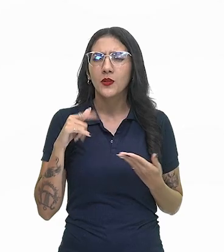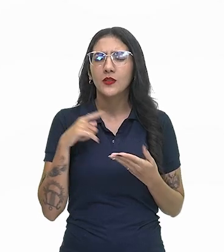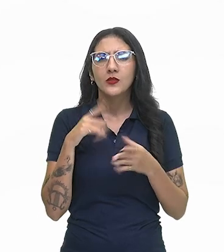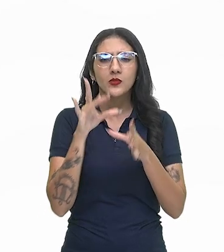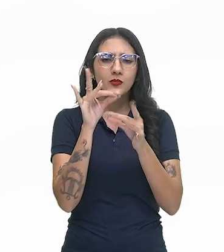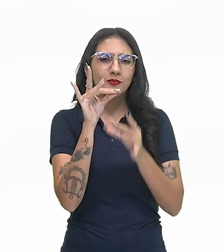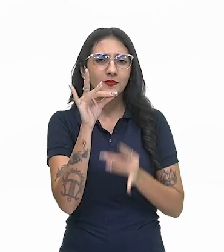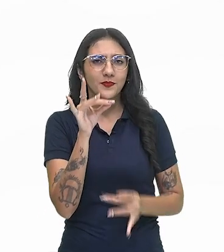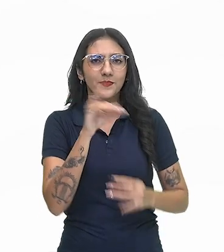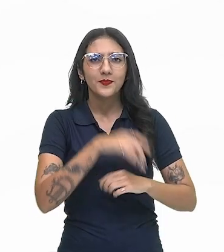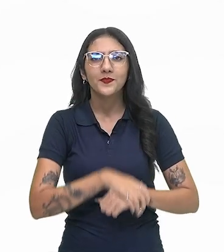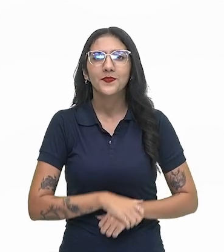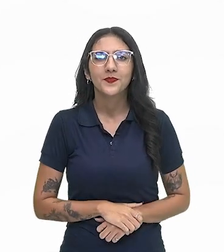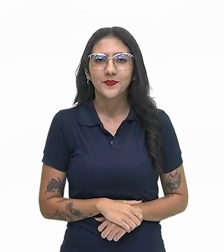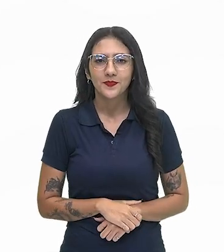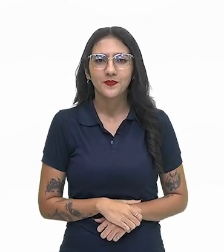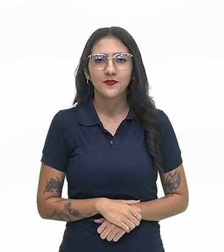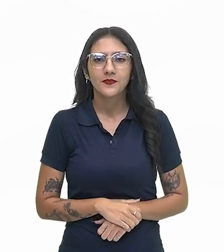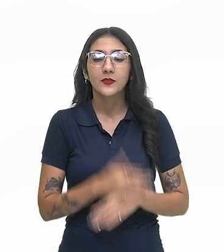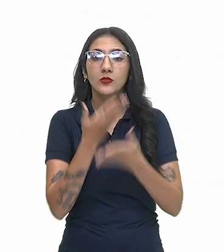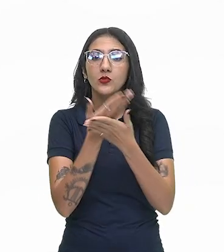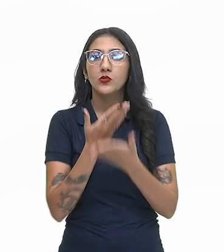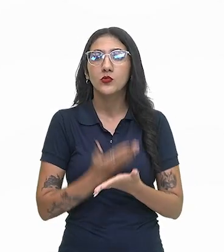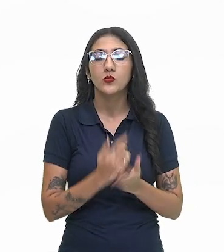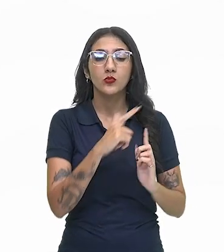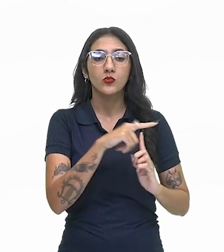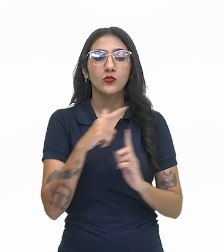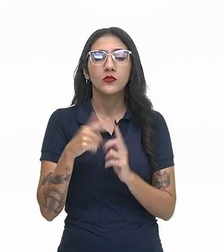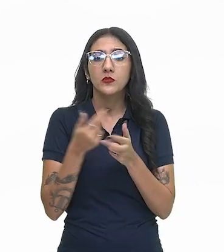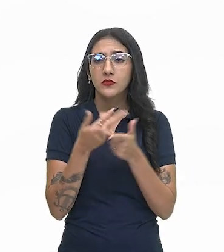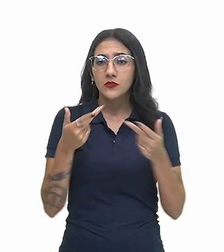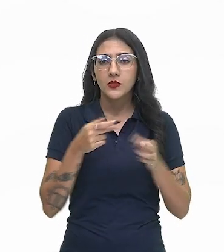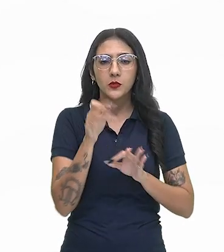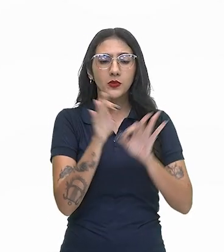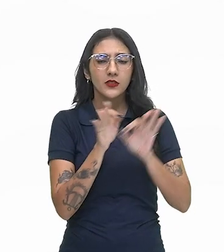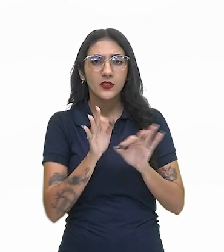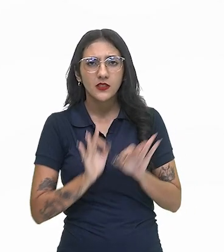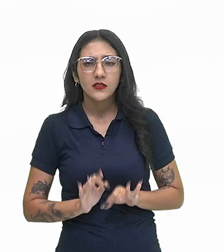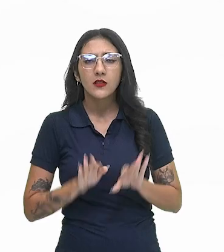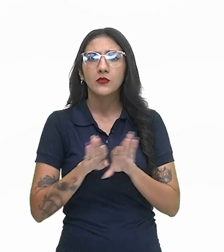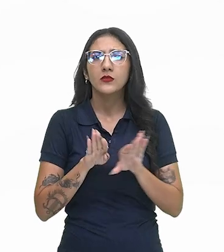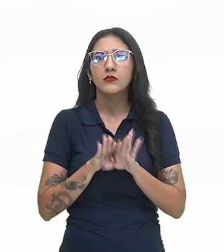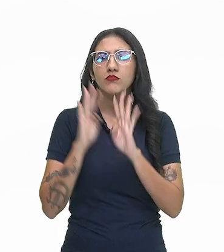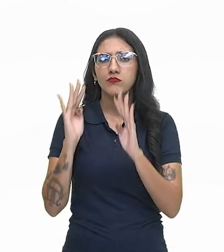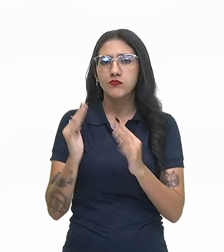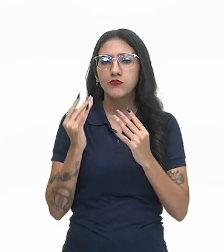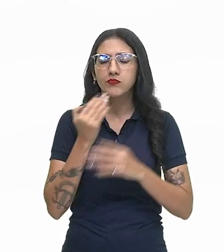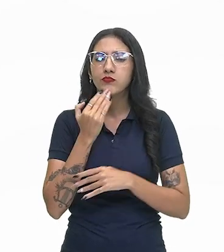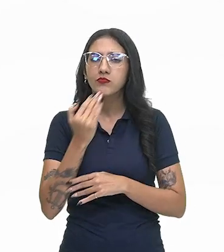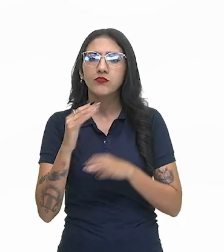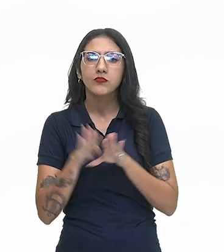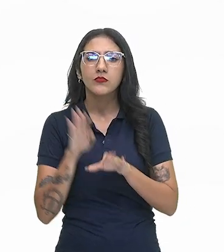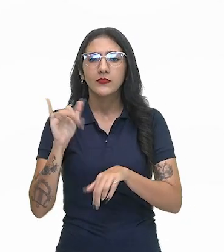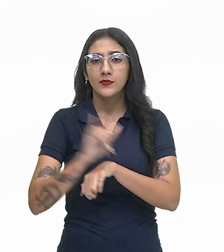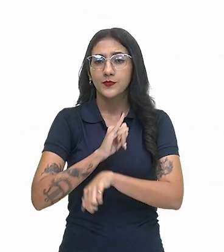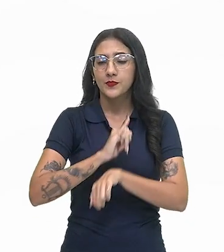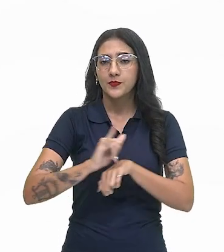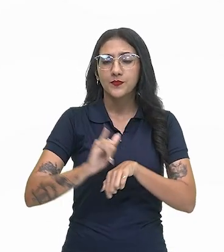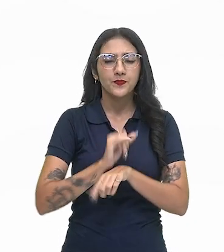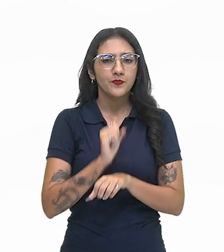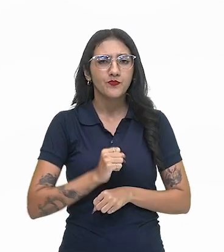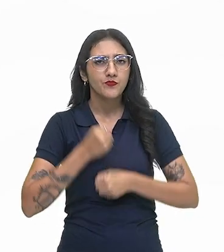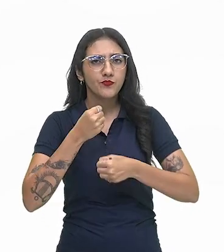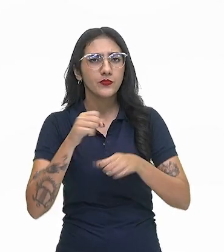deste objeto? Estudo das formas de organização, reivindicações e estratégias de luta